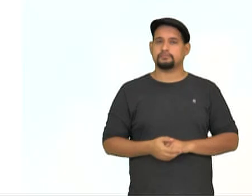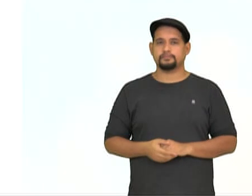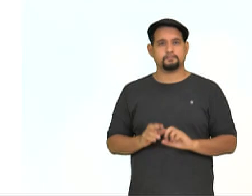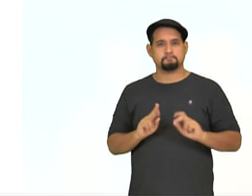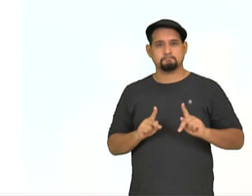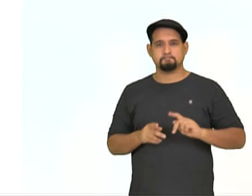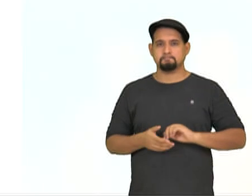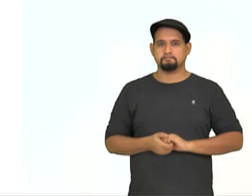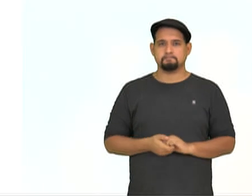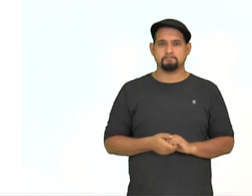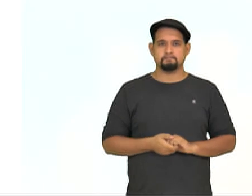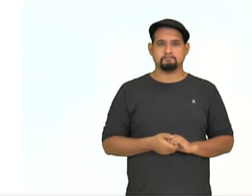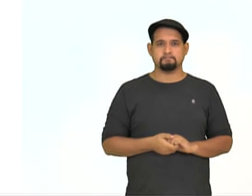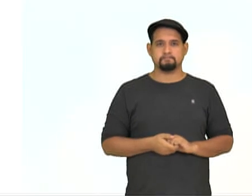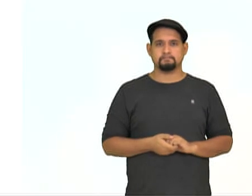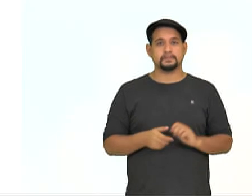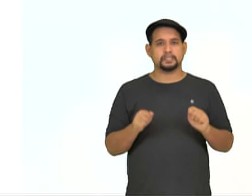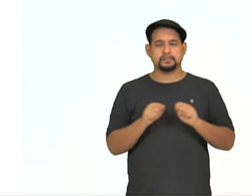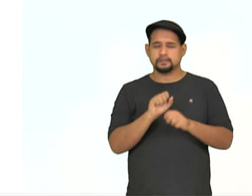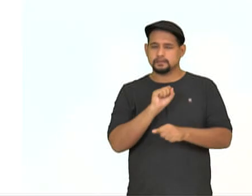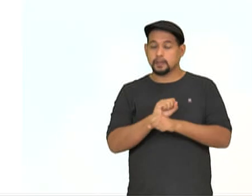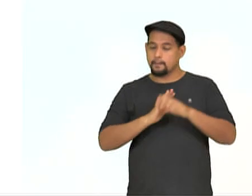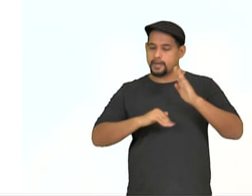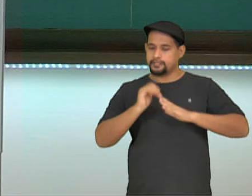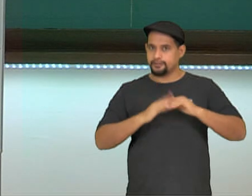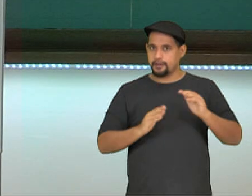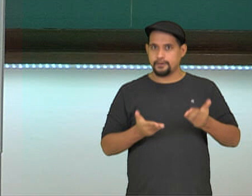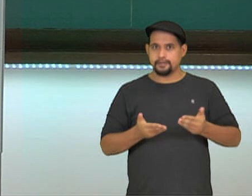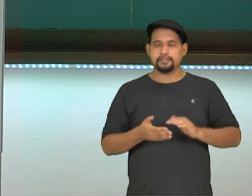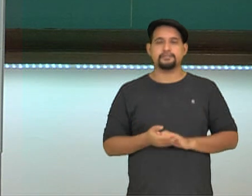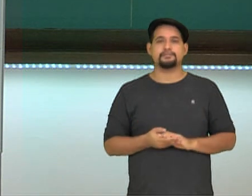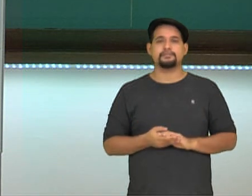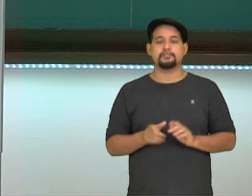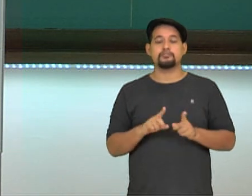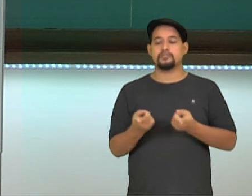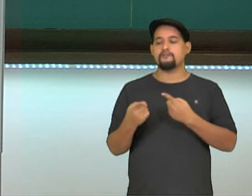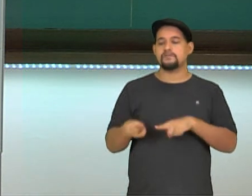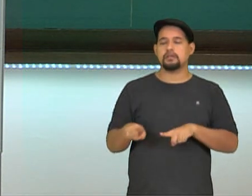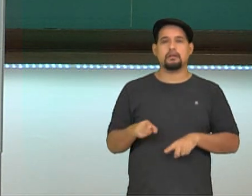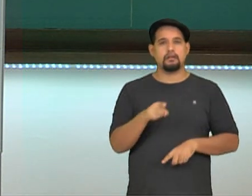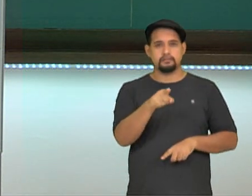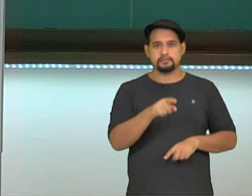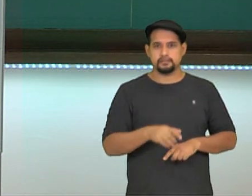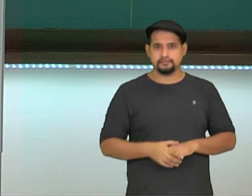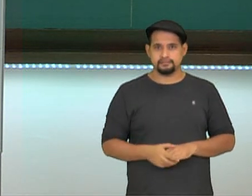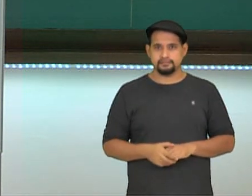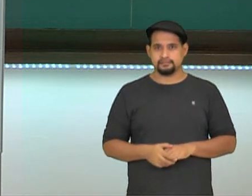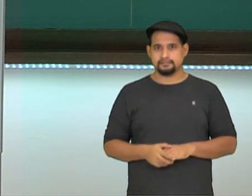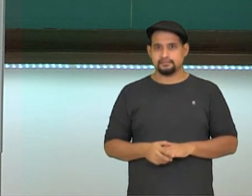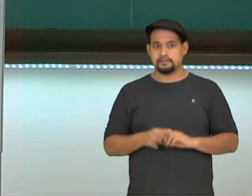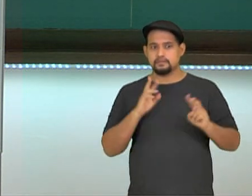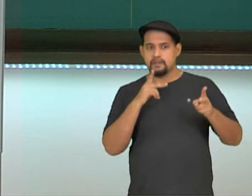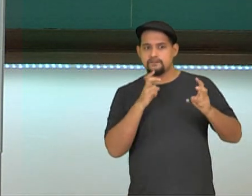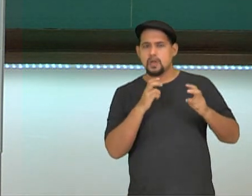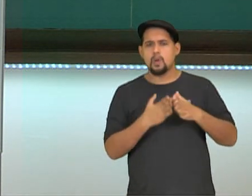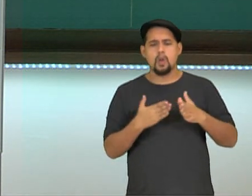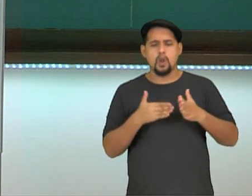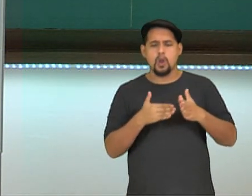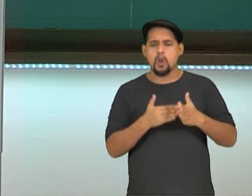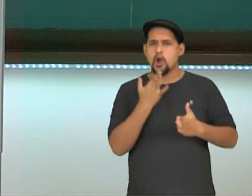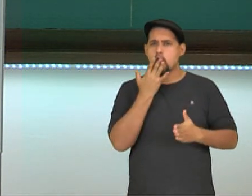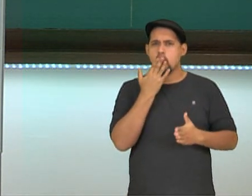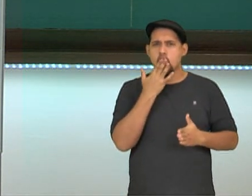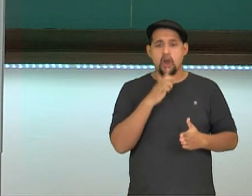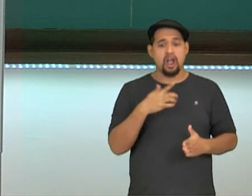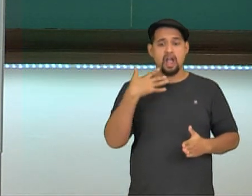Ok, gente? Vamos fazer uma pequena prática, gente? Agora eu faço um desafio bem grande para vocês. Vocês vão ver como a limitação de cor é uma coisa